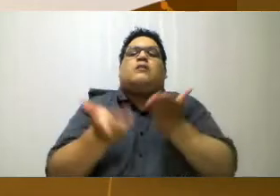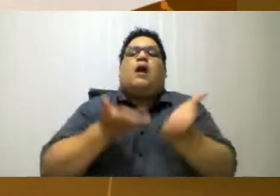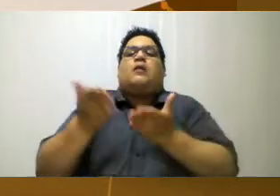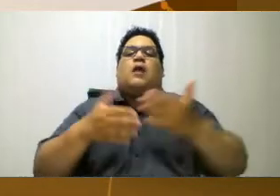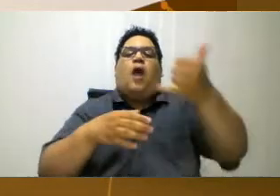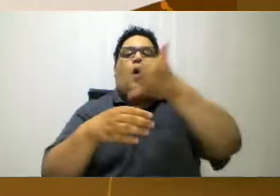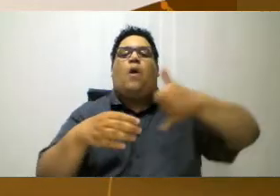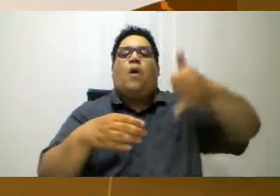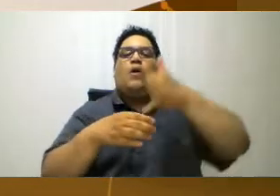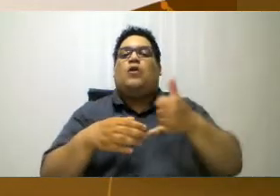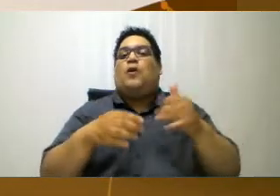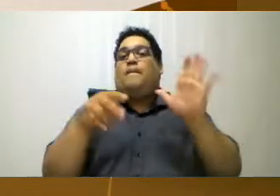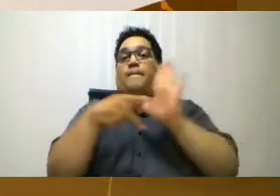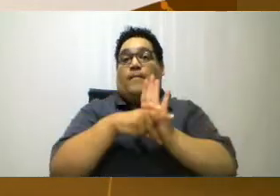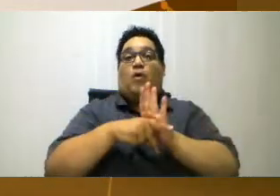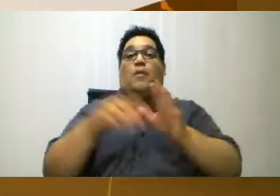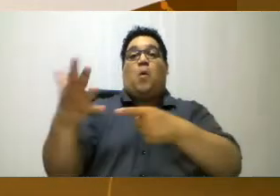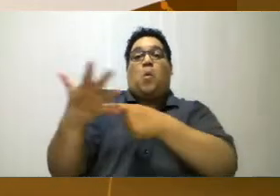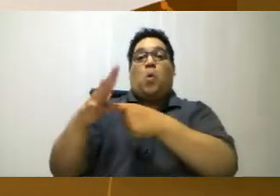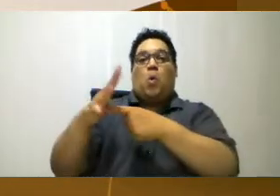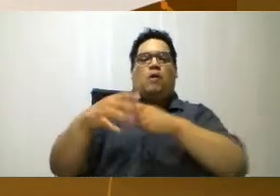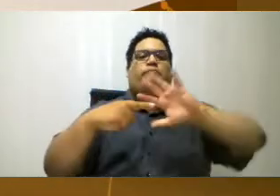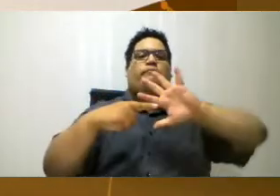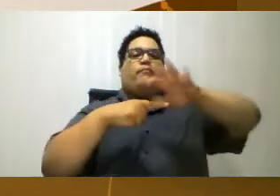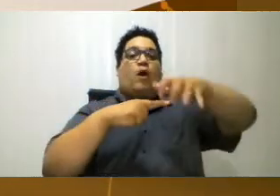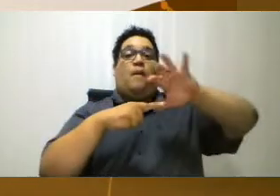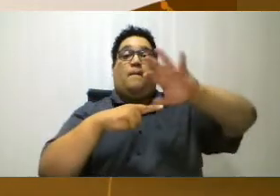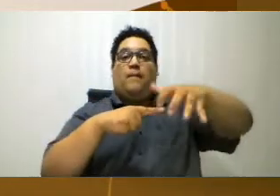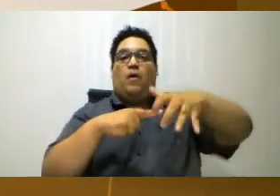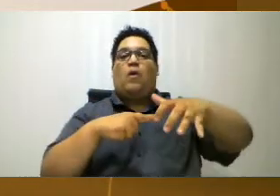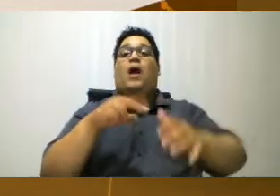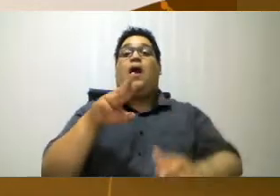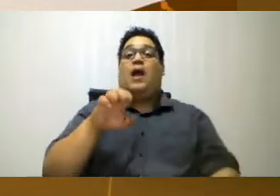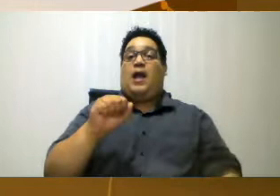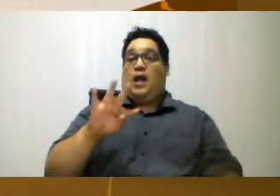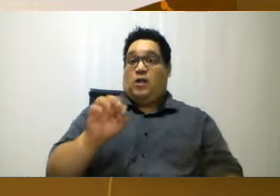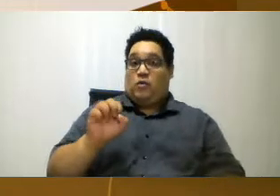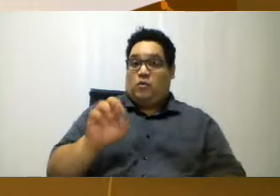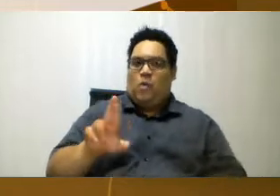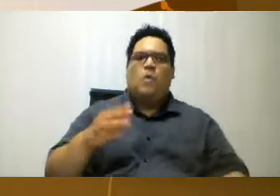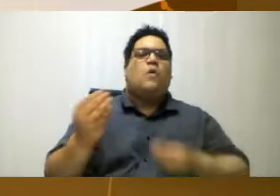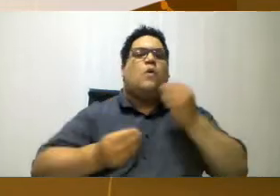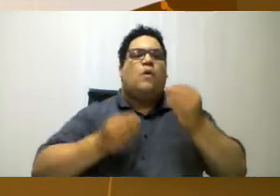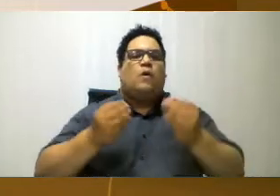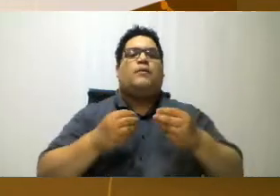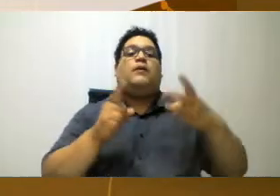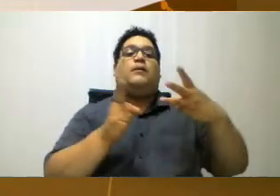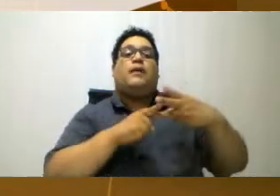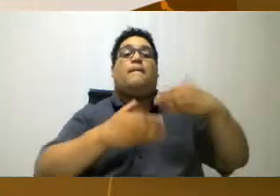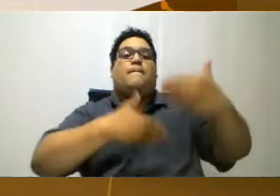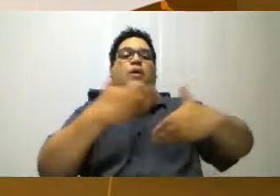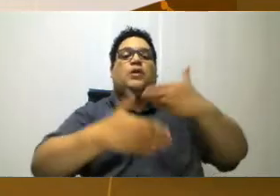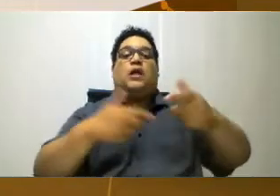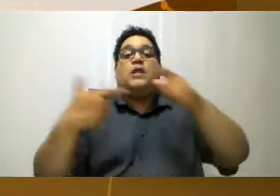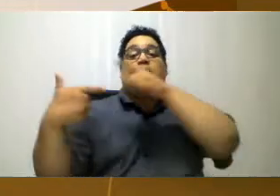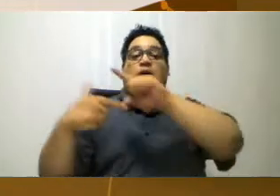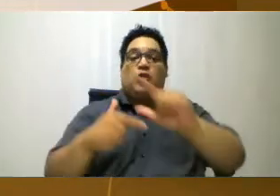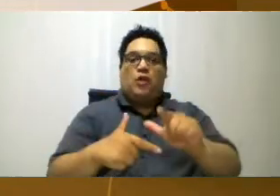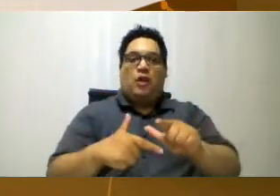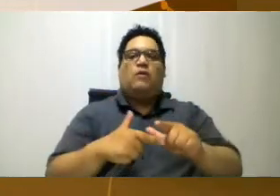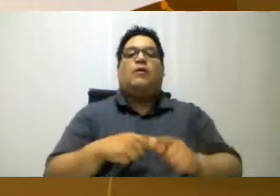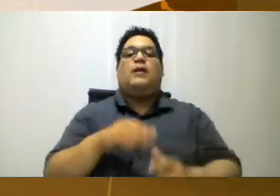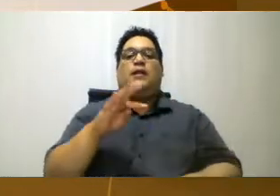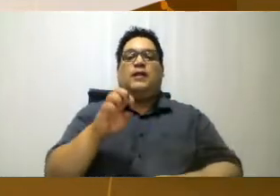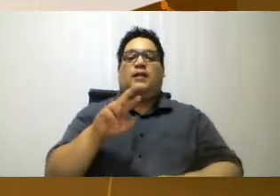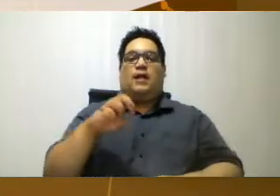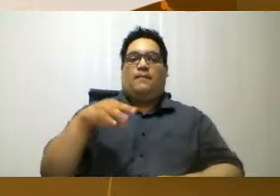de um transformador, de um reator, os processos mais habituais, tratamento por termovar convencional, que é o tradicional,